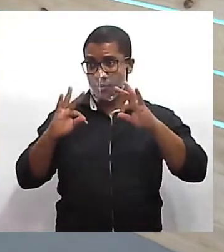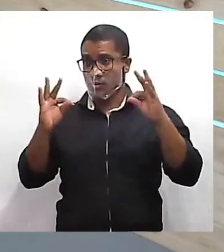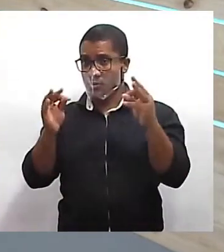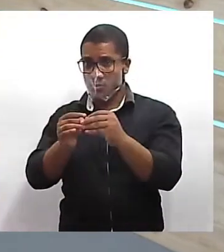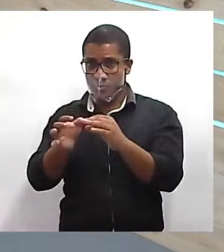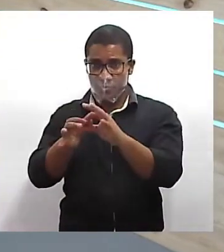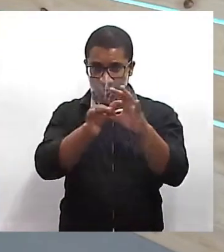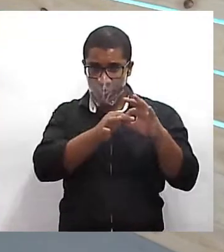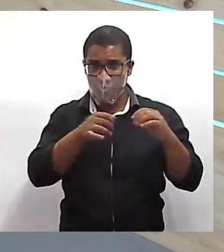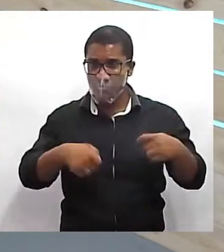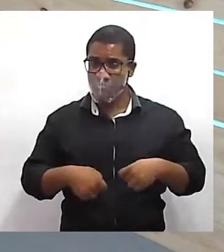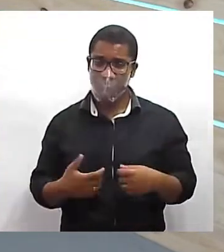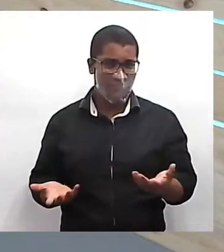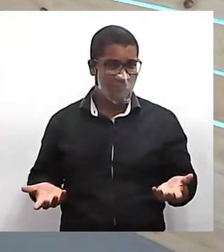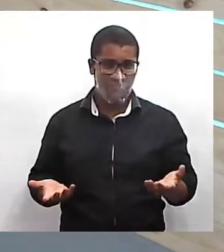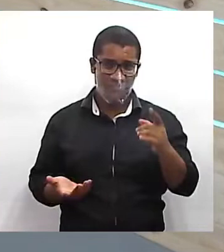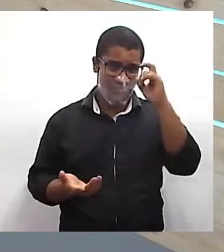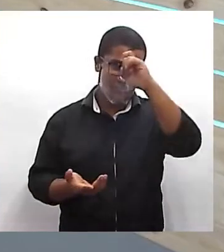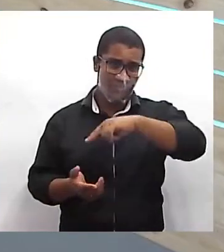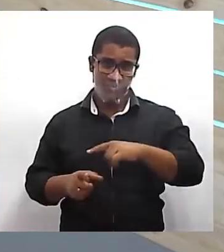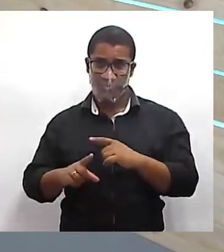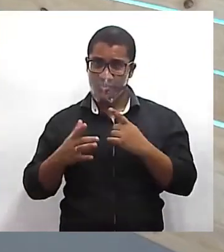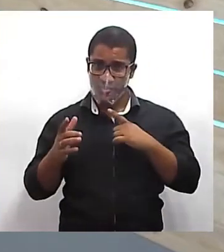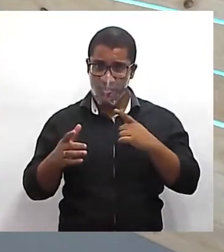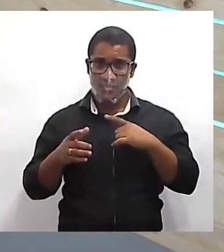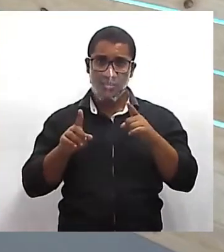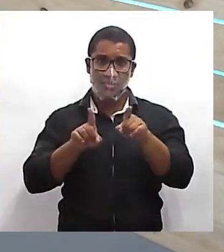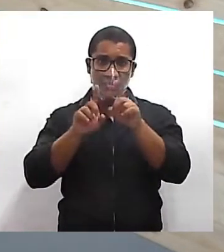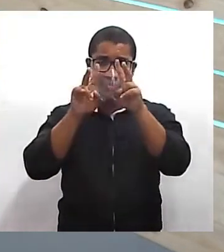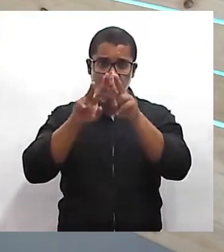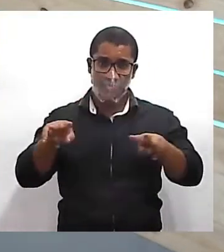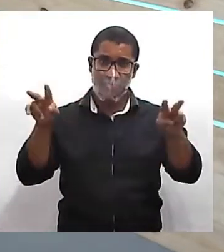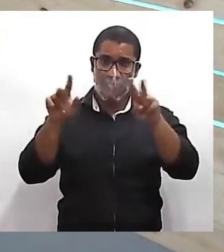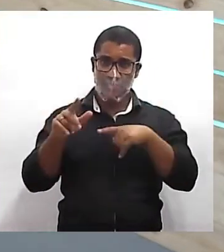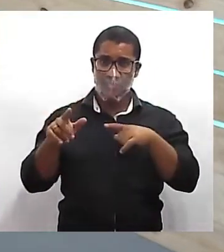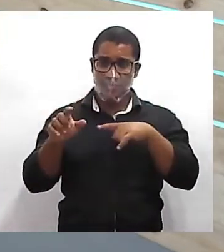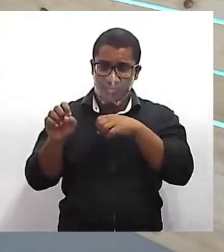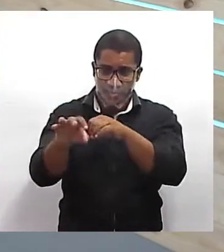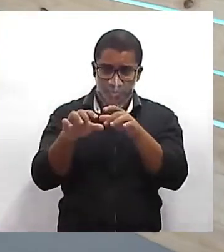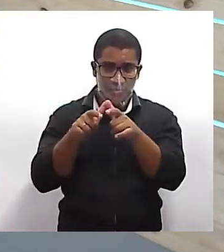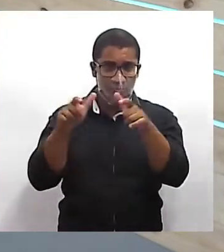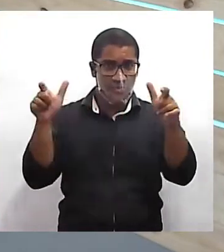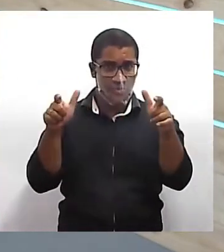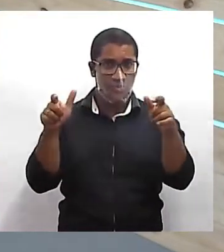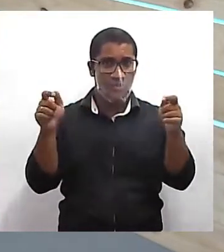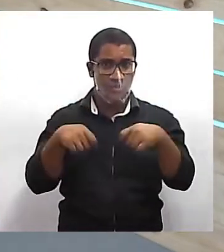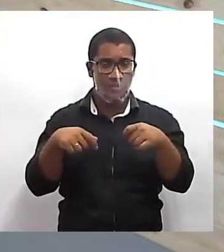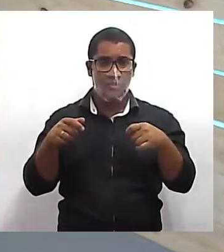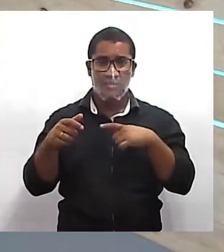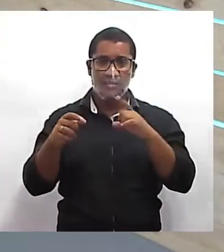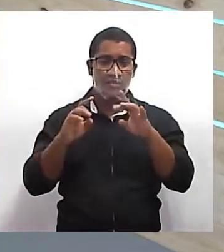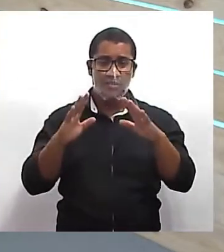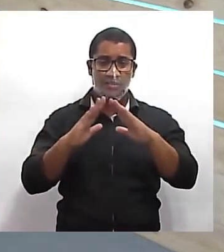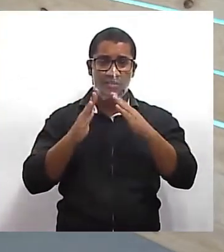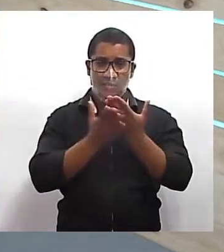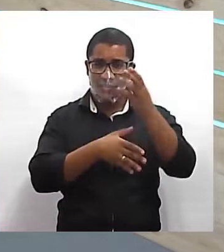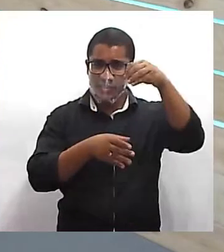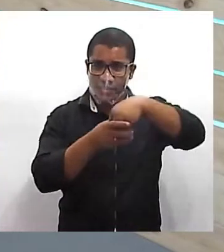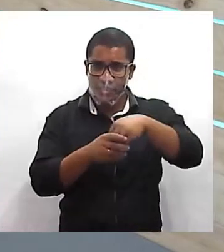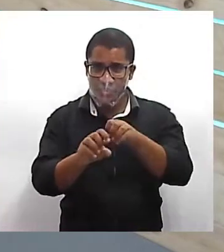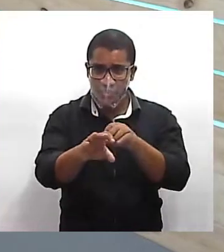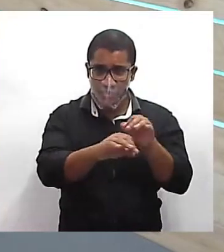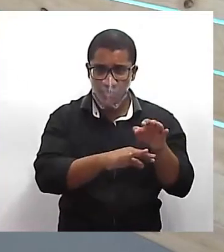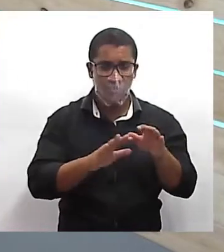continua dizendo: dentro de uma visão macroeducacional, onde a ação pedagógica não se limita à escola, a organização